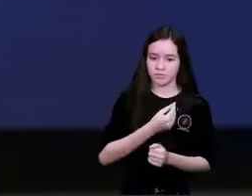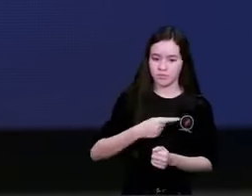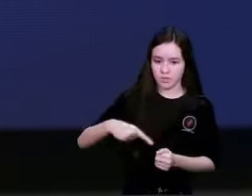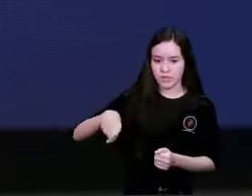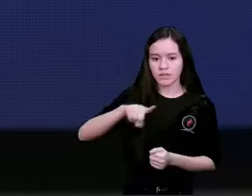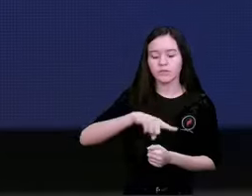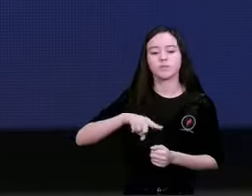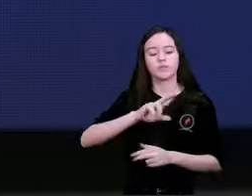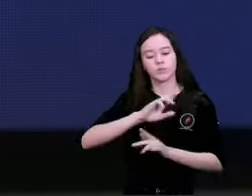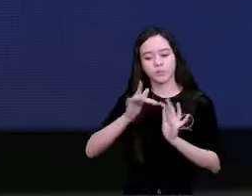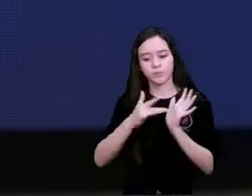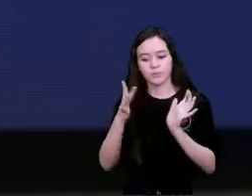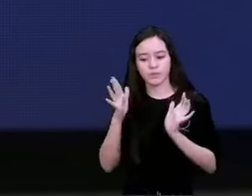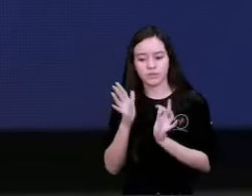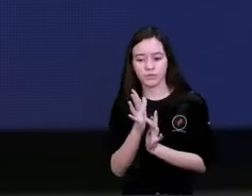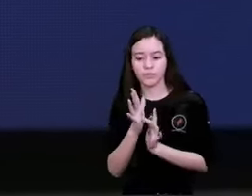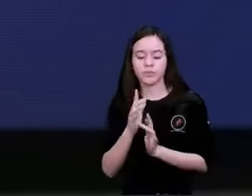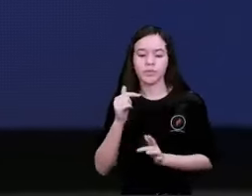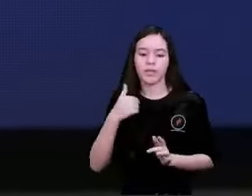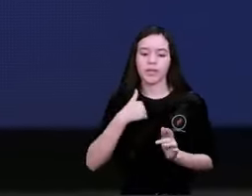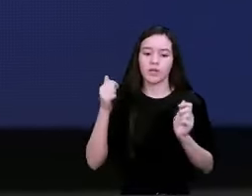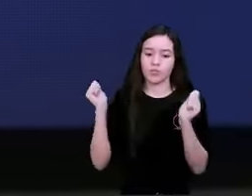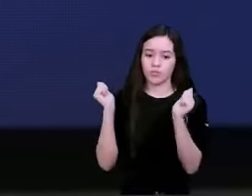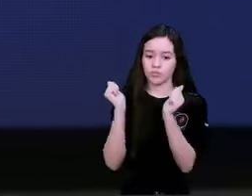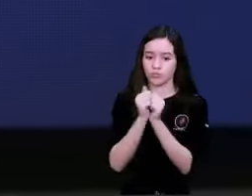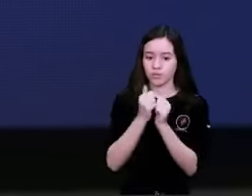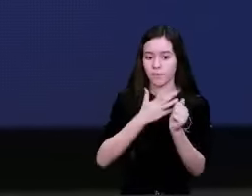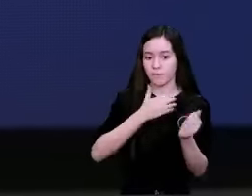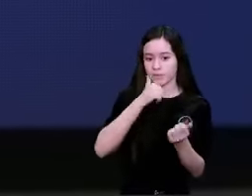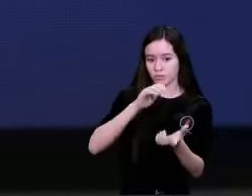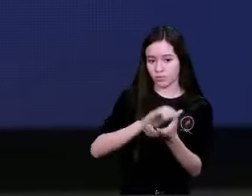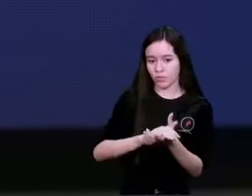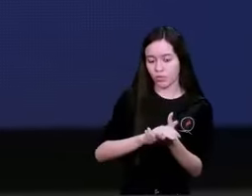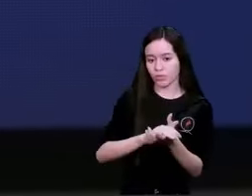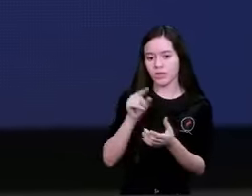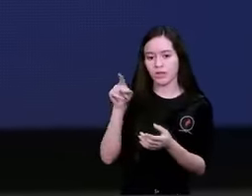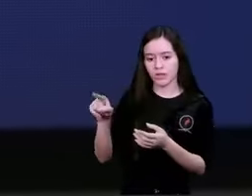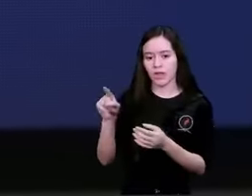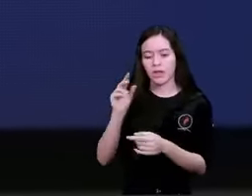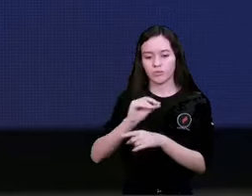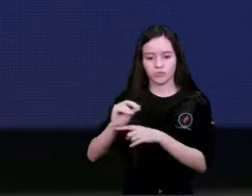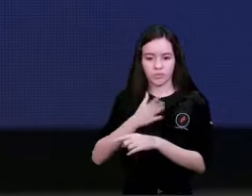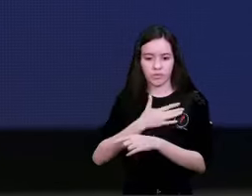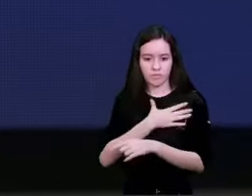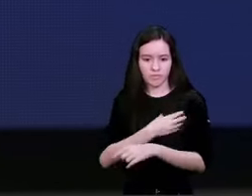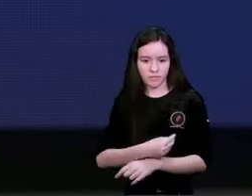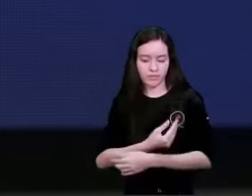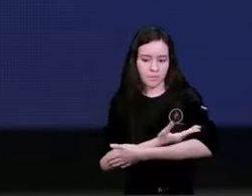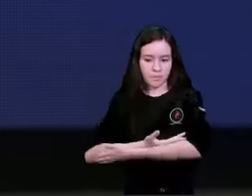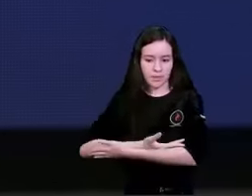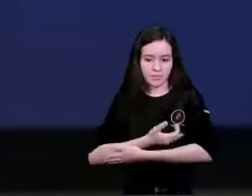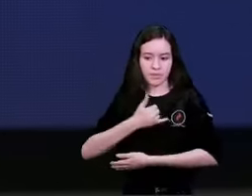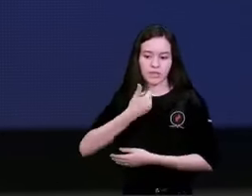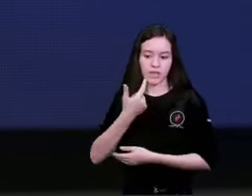em nome de Jesus. Eu estou acompanhado da minha esposa, ela está lá no berçário com a minha filha, a gente tem uma bebê